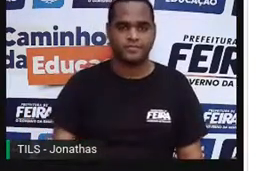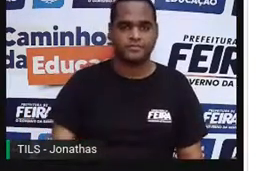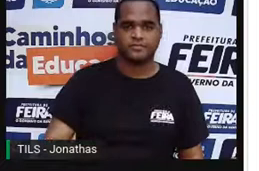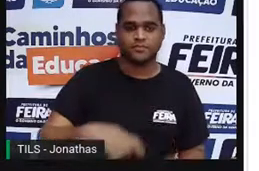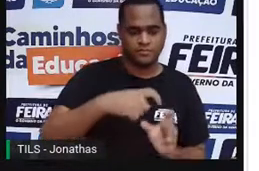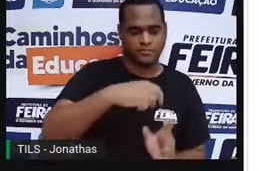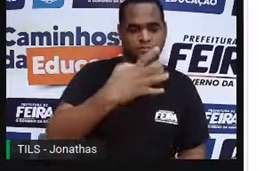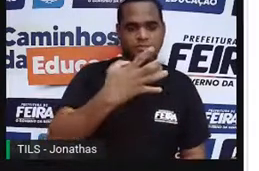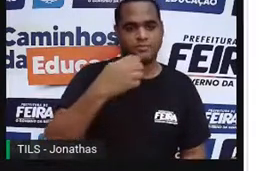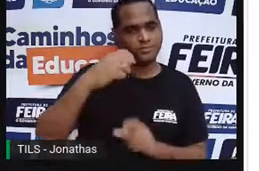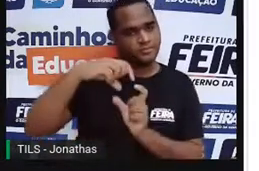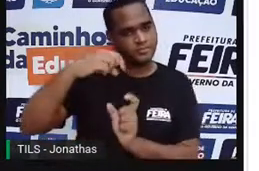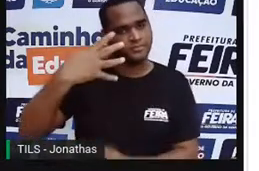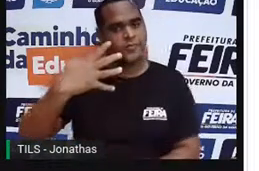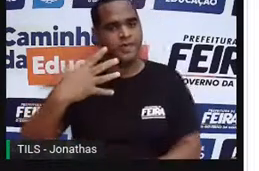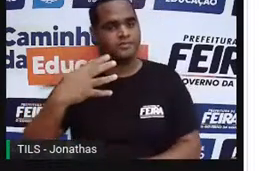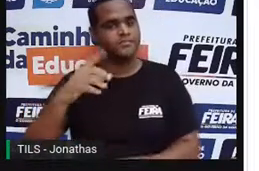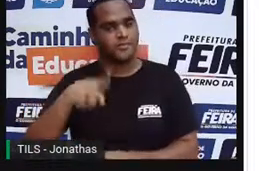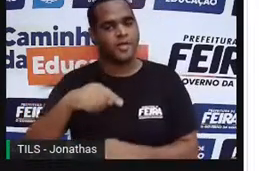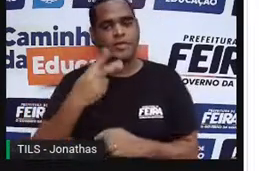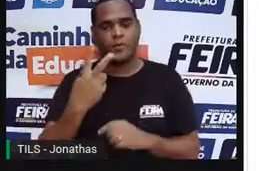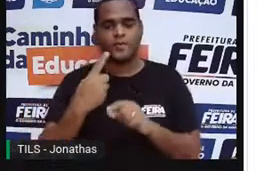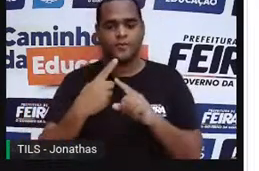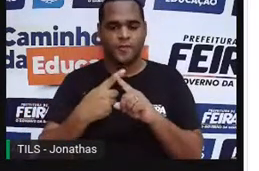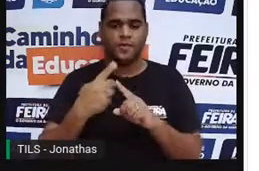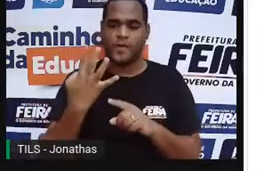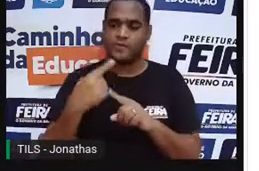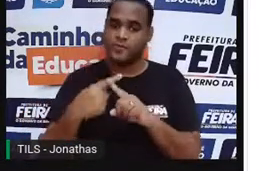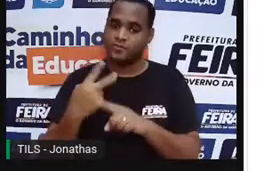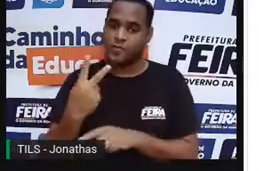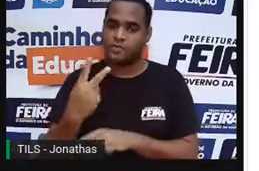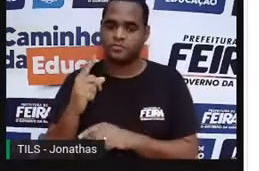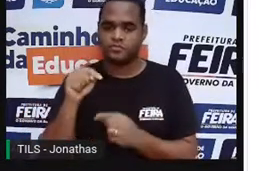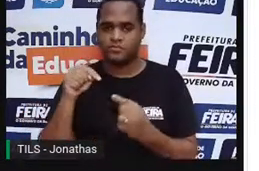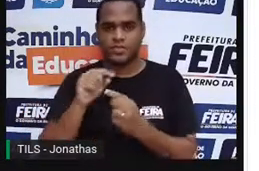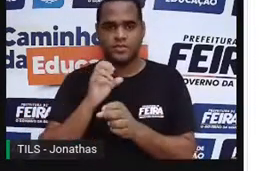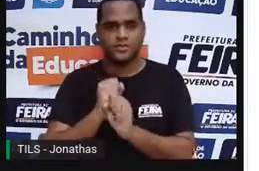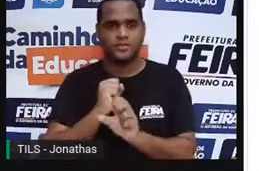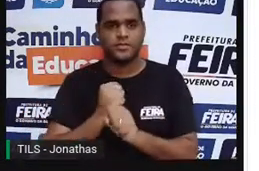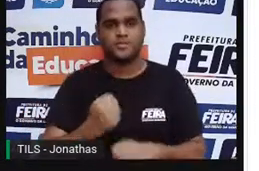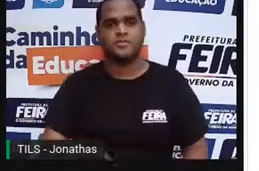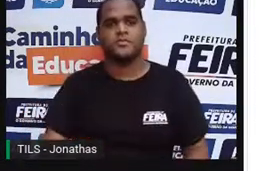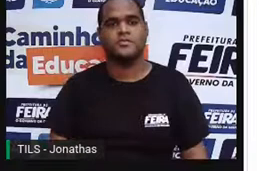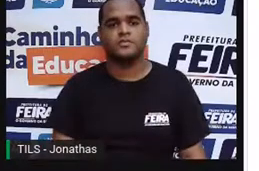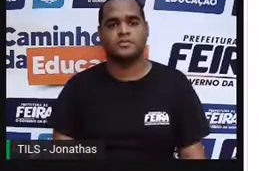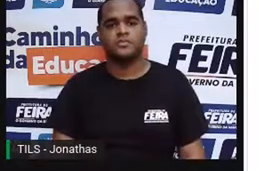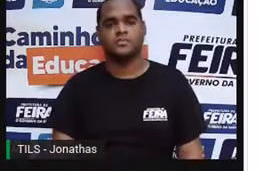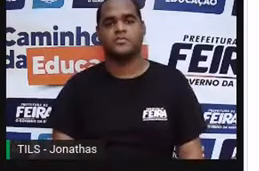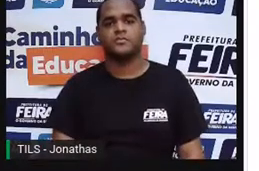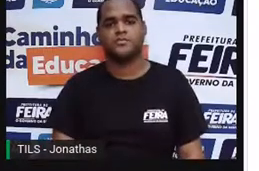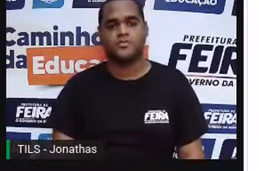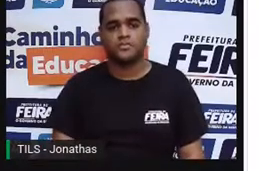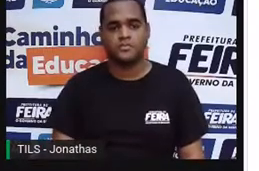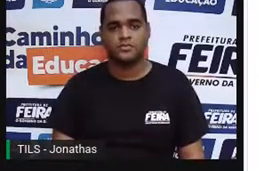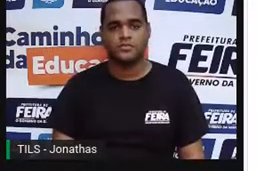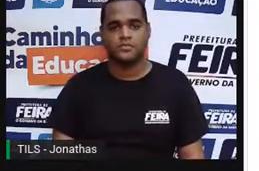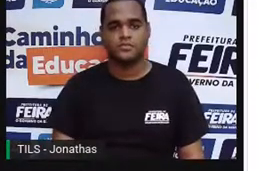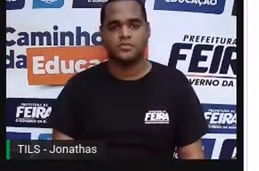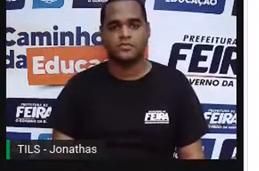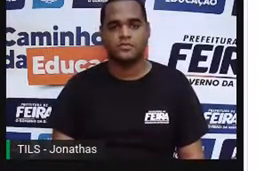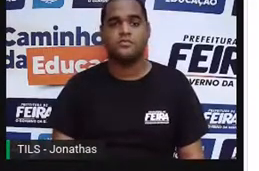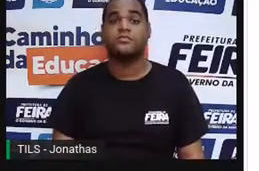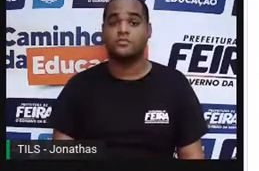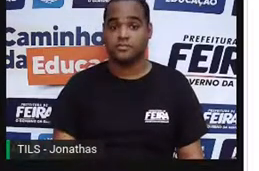fileirinhas Cada uma com quatro duas vezes 48 Vamos colocar mais uma e vamo